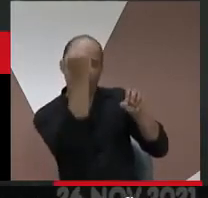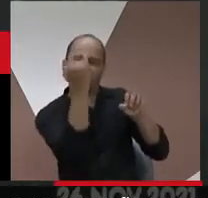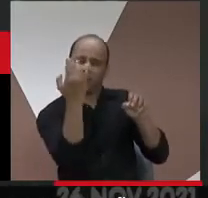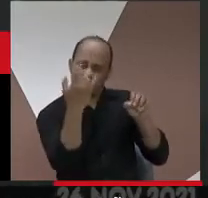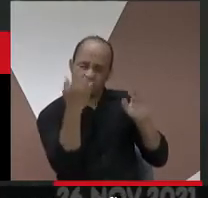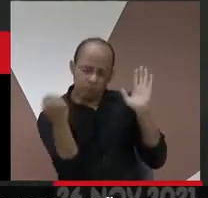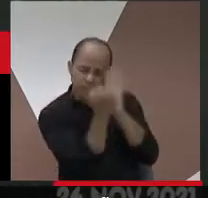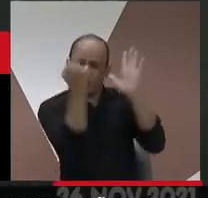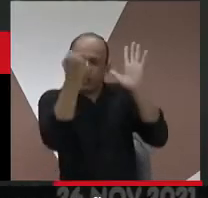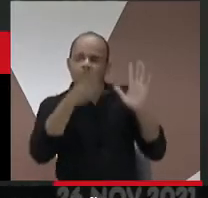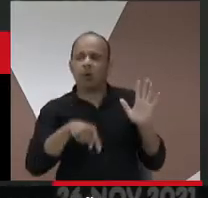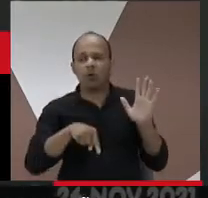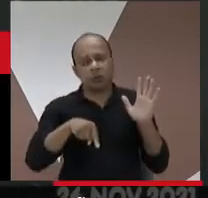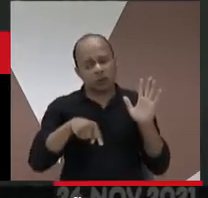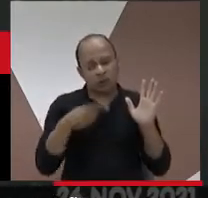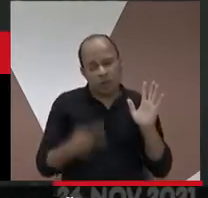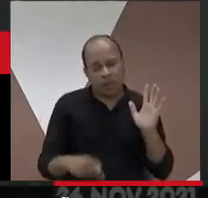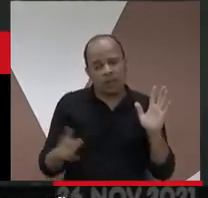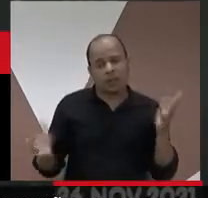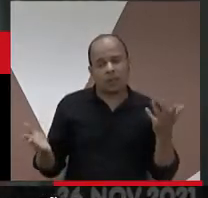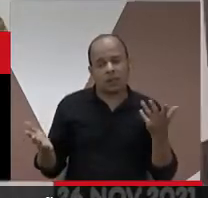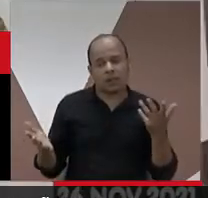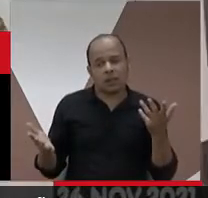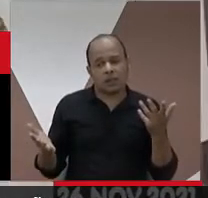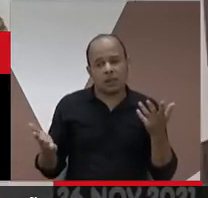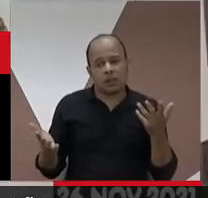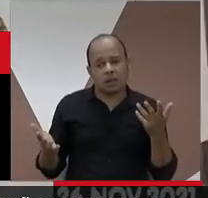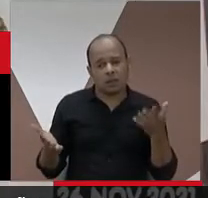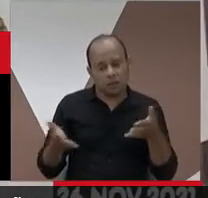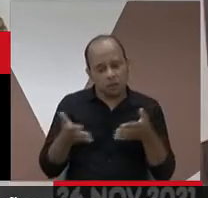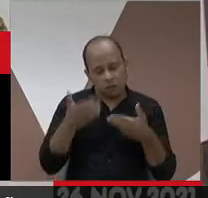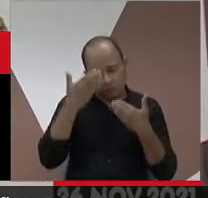nosso dever proteger. Obrigado.